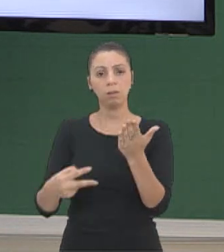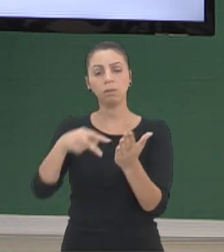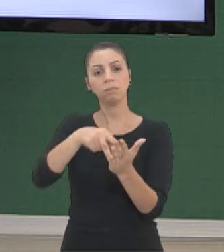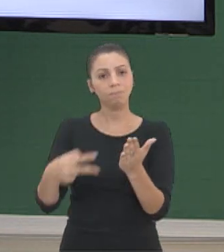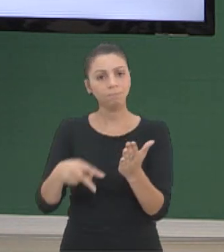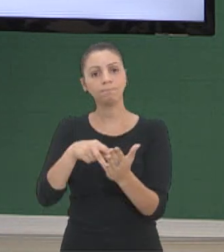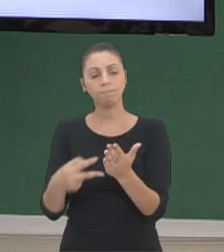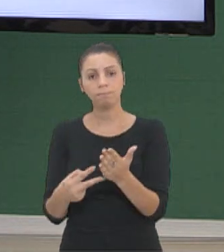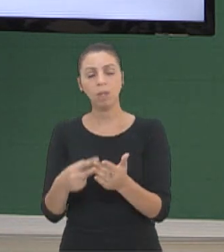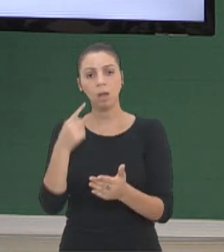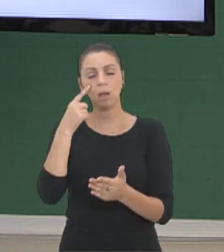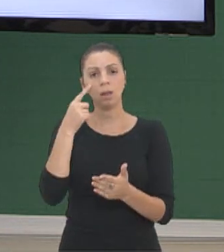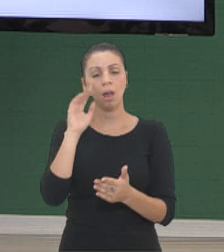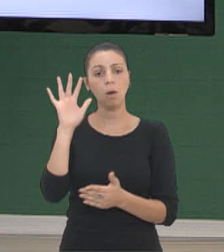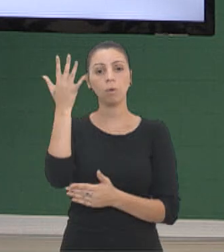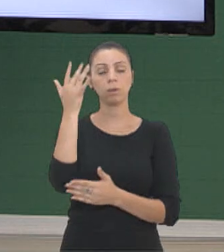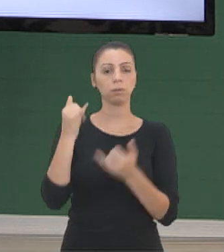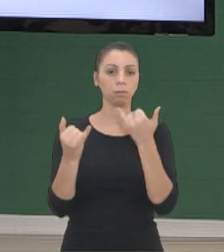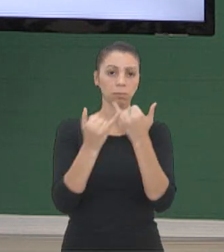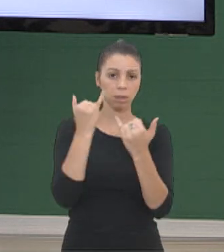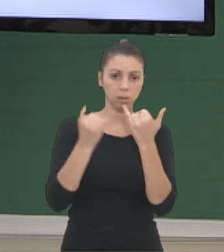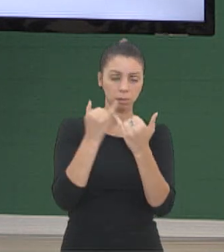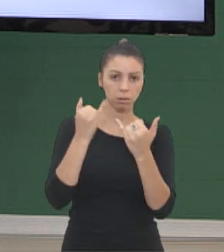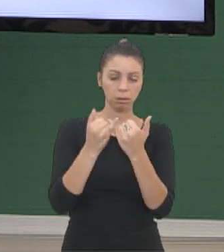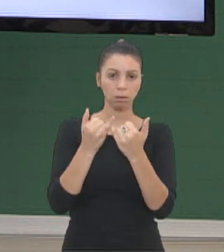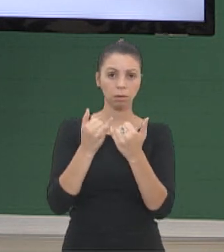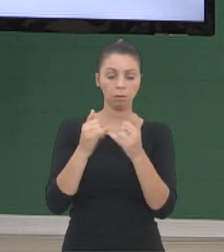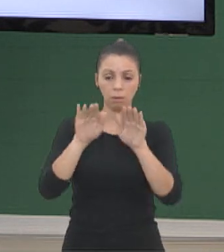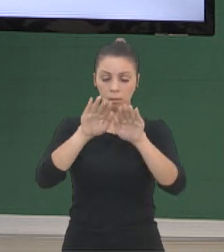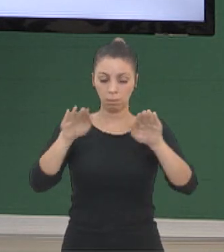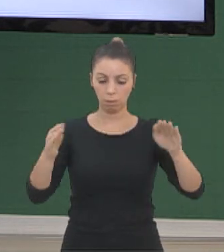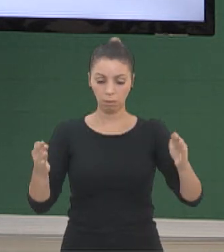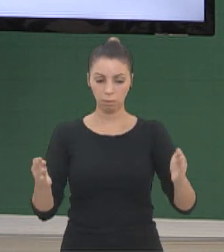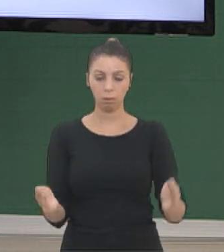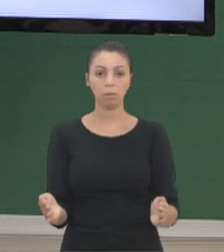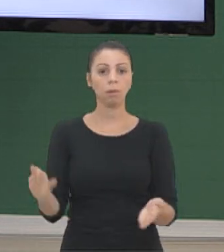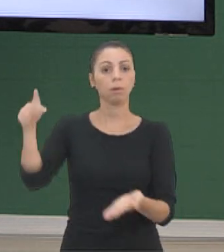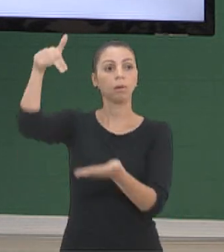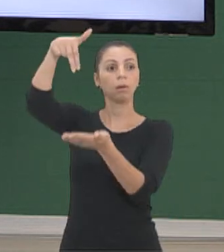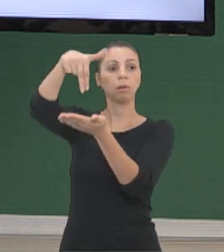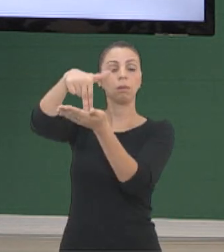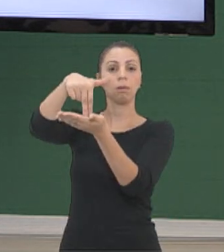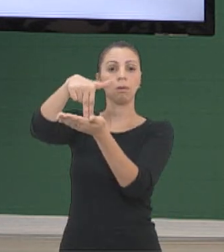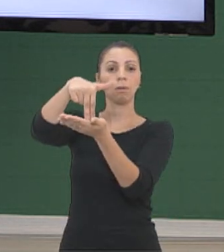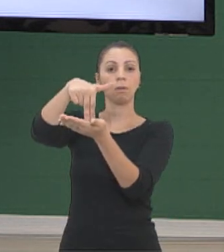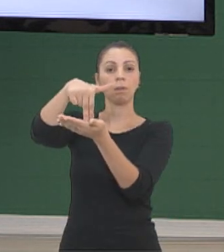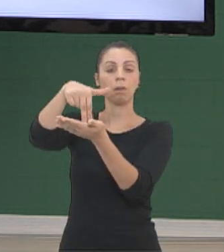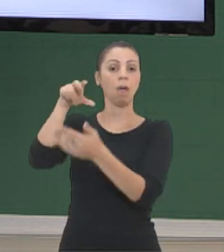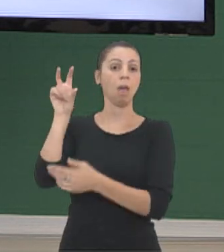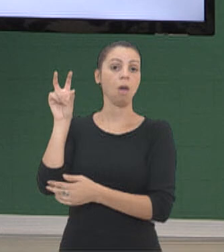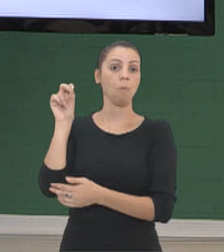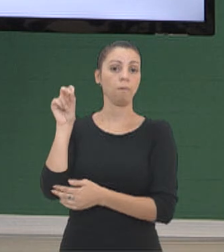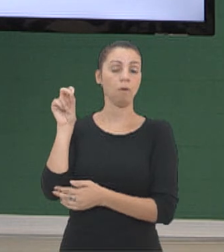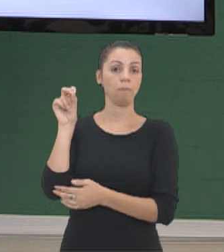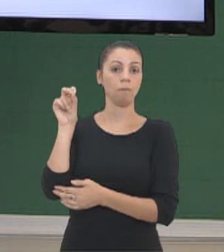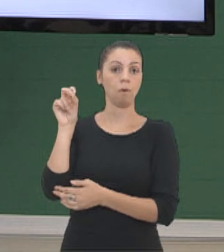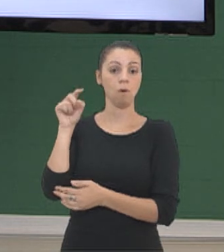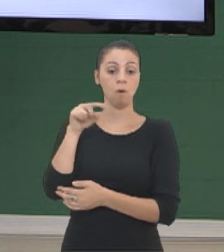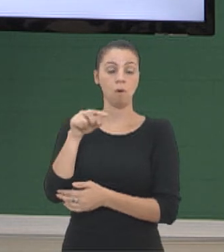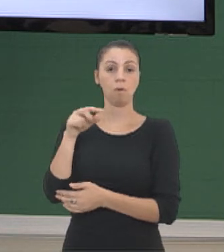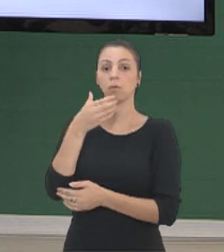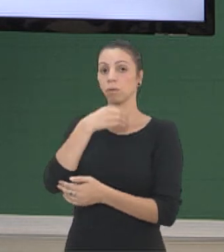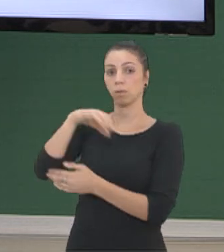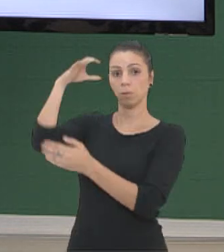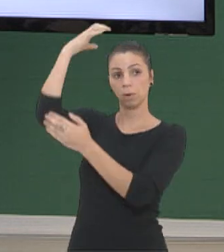também acontece algo parecido. Quem estava aqui em cima, anteriormente, era o avô desse aqui. E era exatamente esse aqui